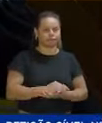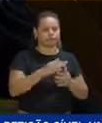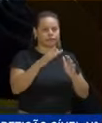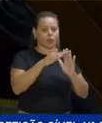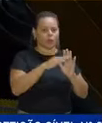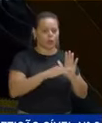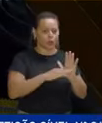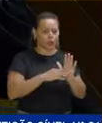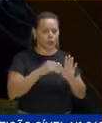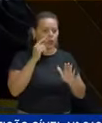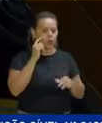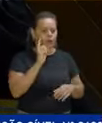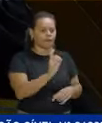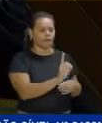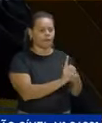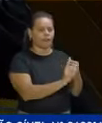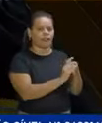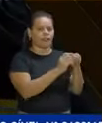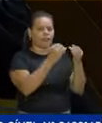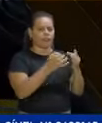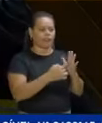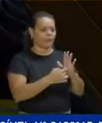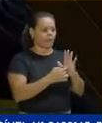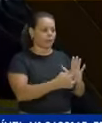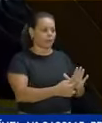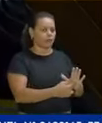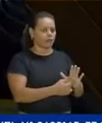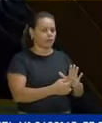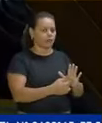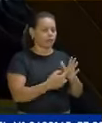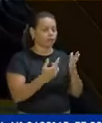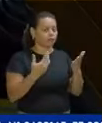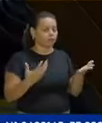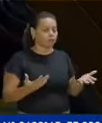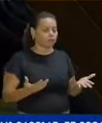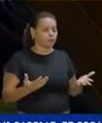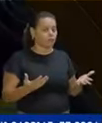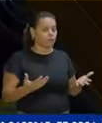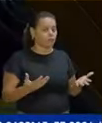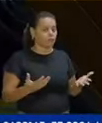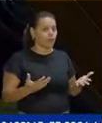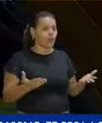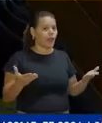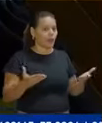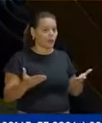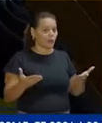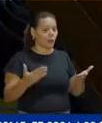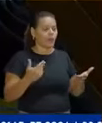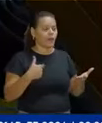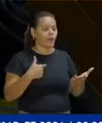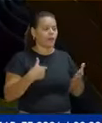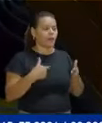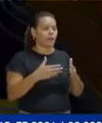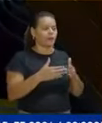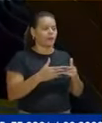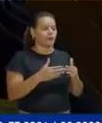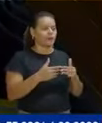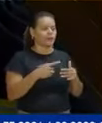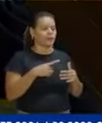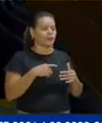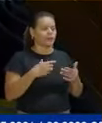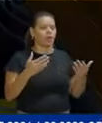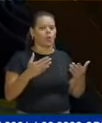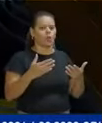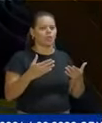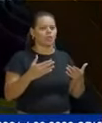a citação do candidato que não apresenta o seu pedido. Isso poderia sustentar a alegação da querelante, mas não é o caso,